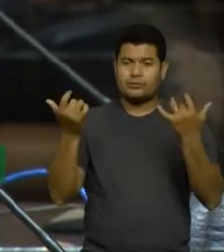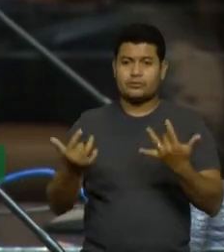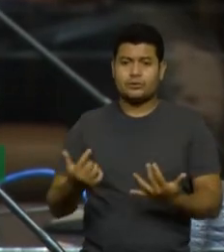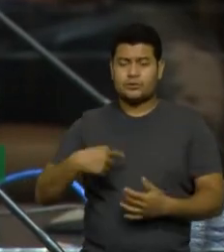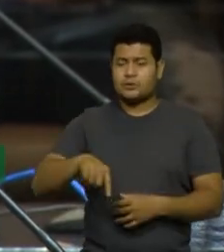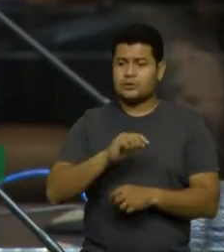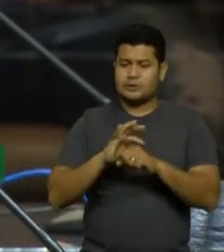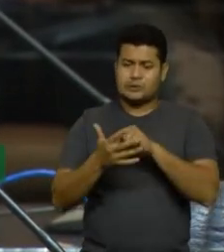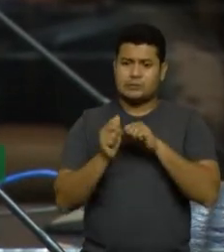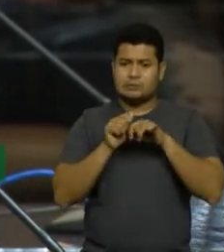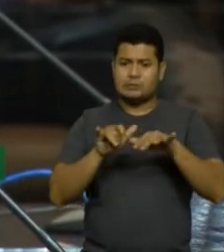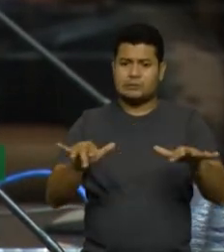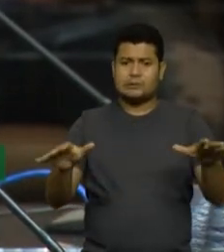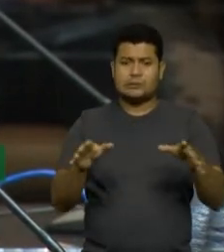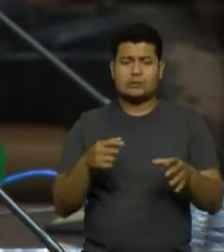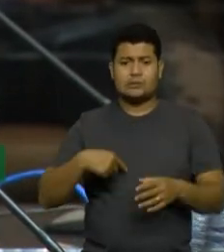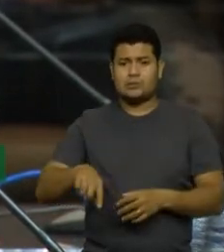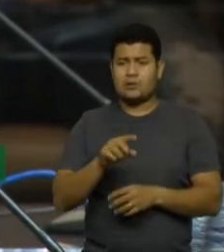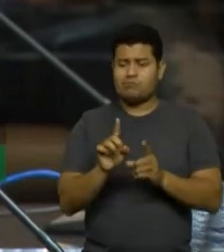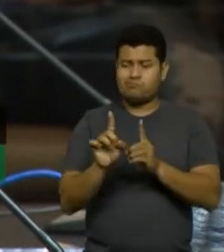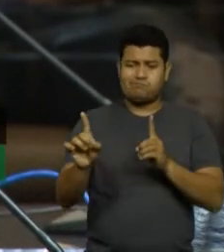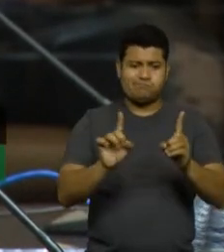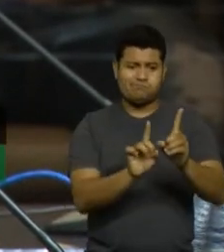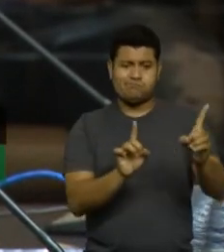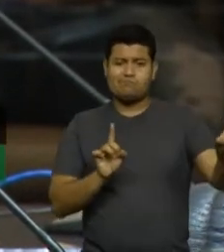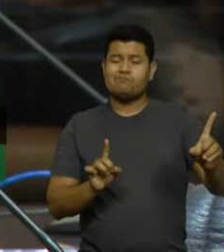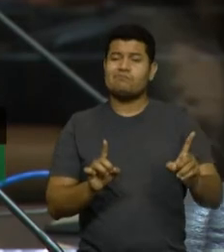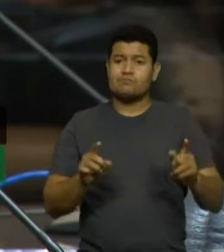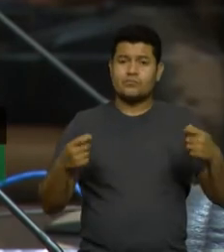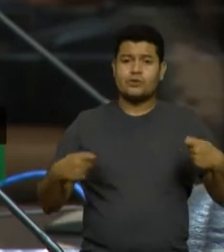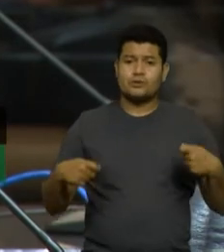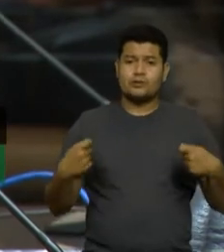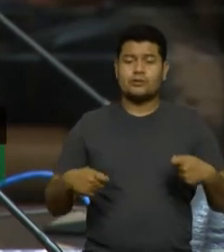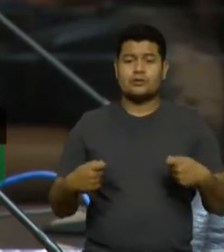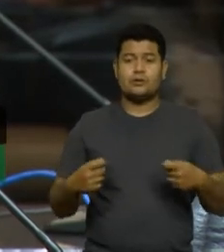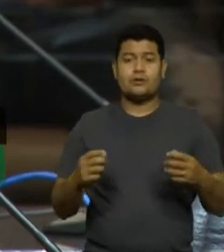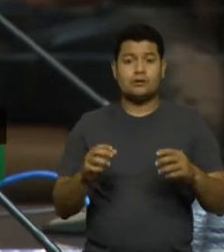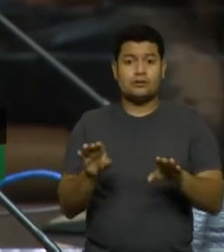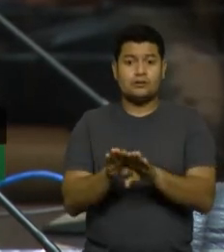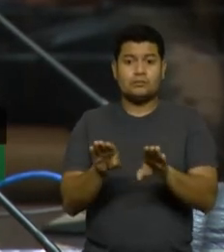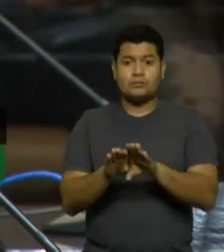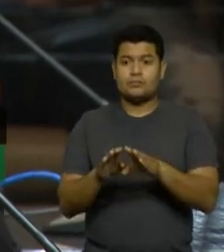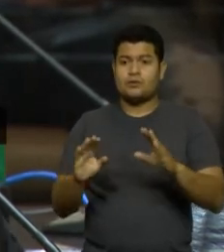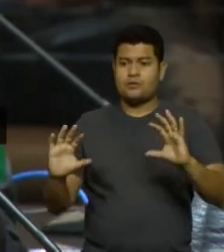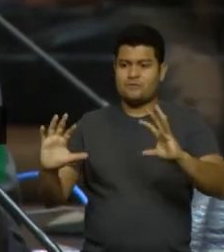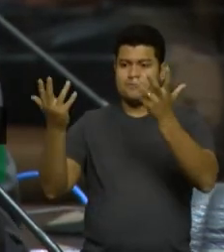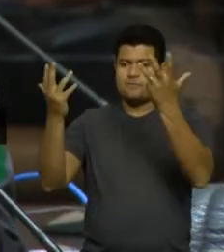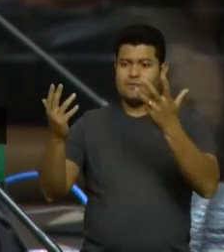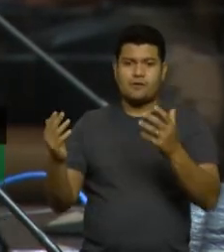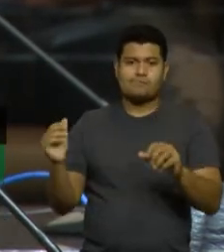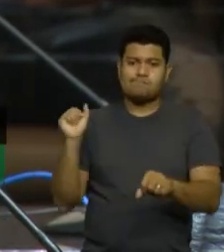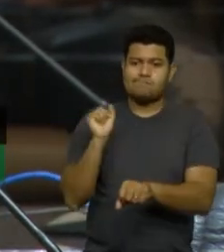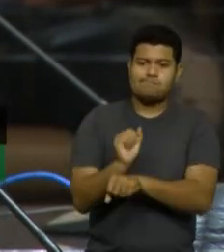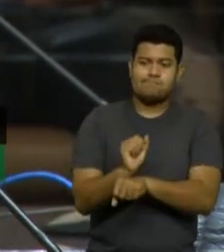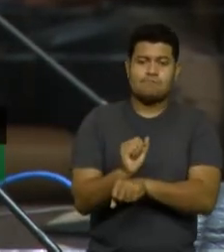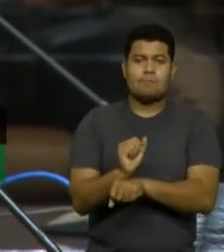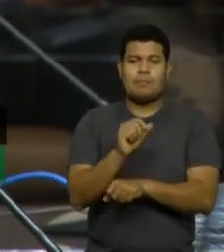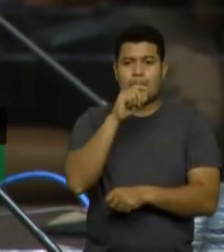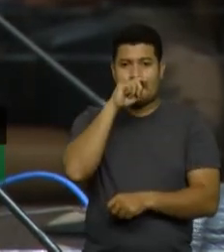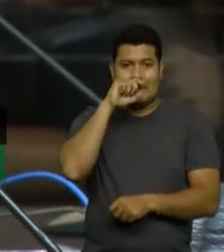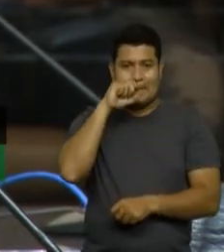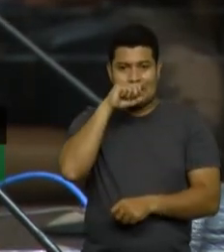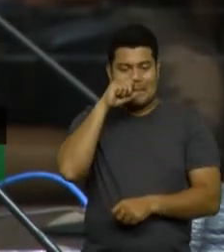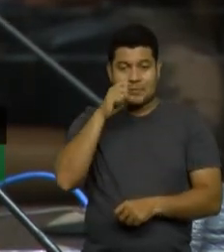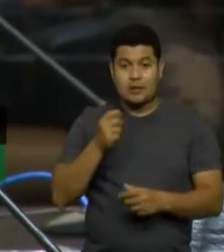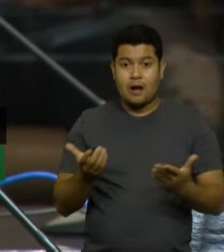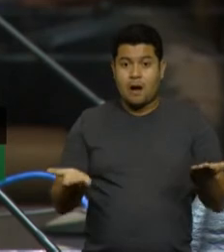afastou muito fisicamente as pessoas da convivência, dos eventos. E eu vejo assim que há uma